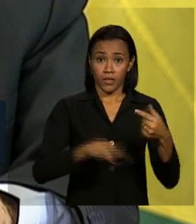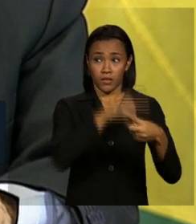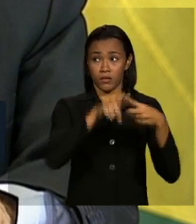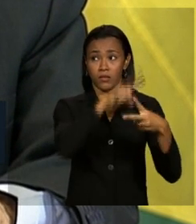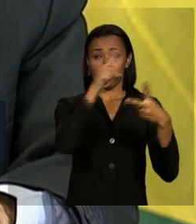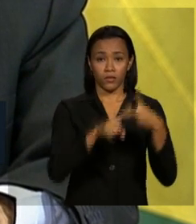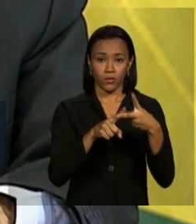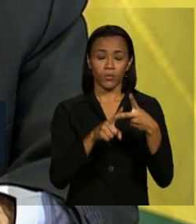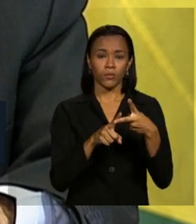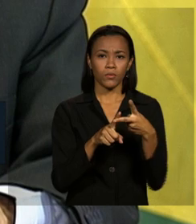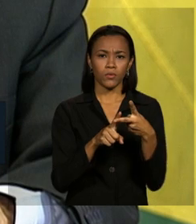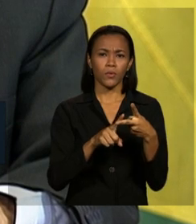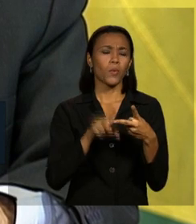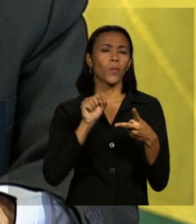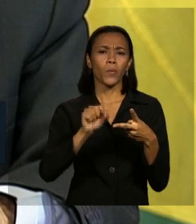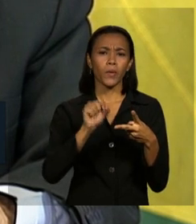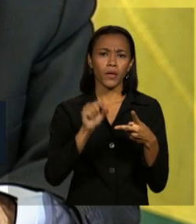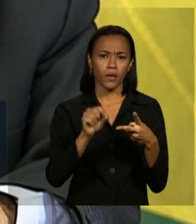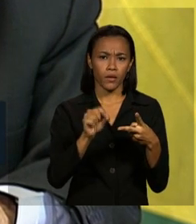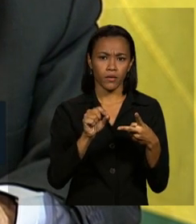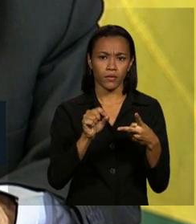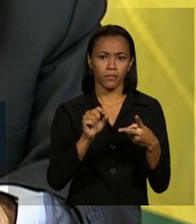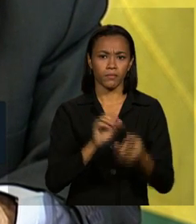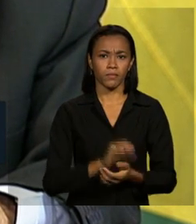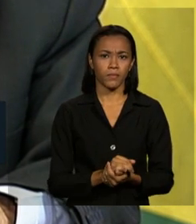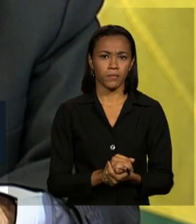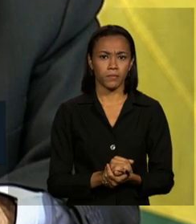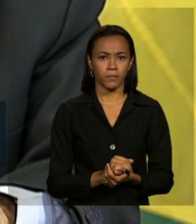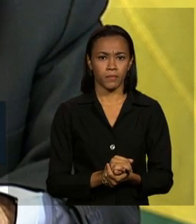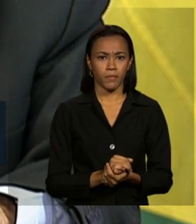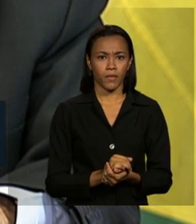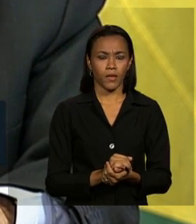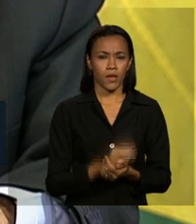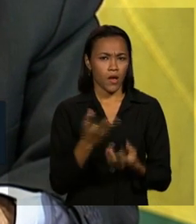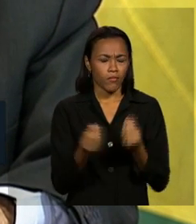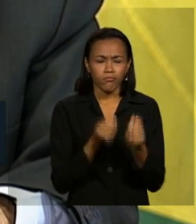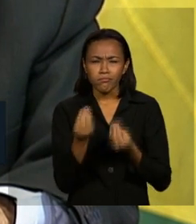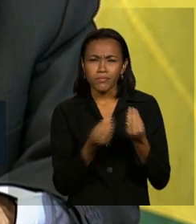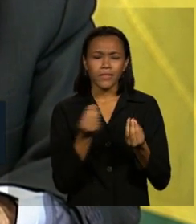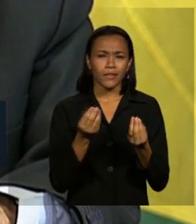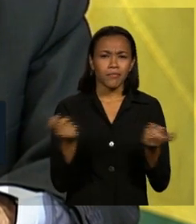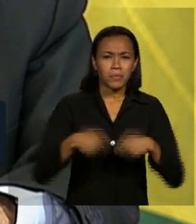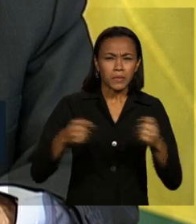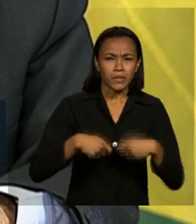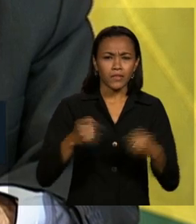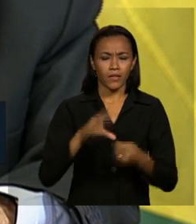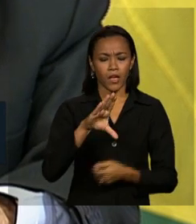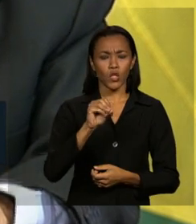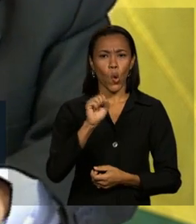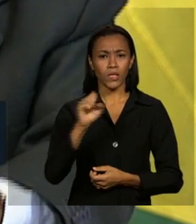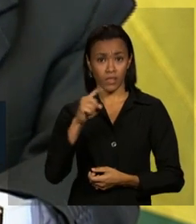eh o fato de que eh ao invés de estabelecermos aquelas condições prevalentes nas concessões